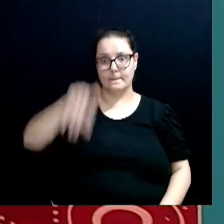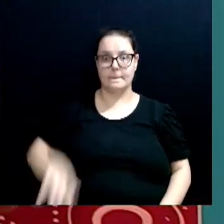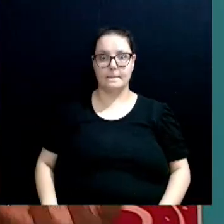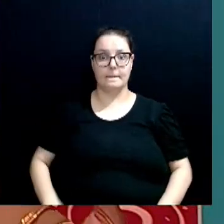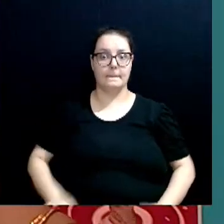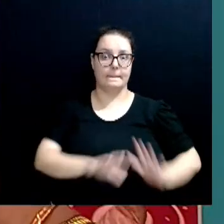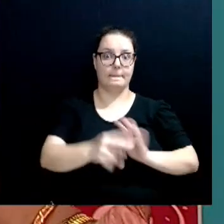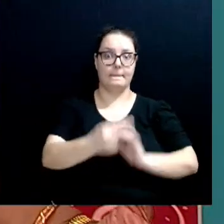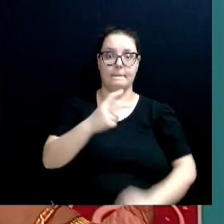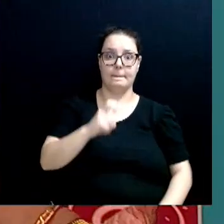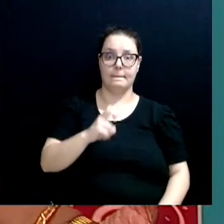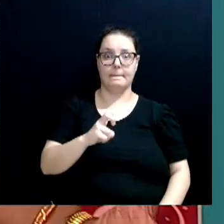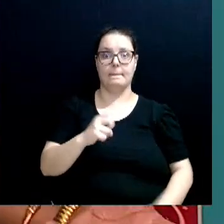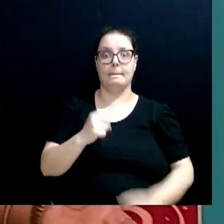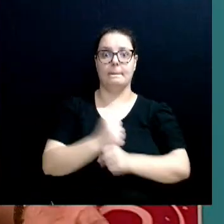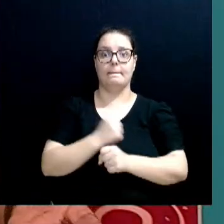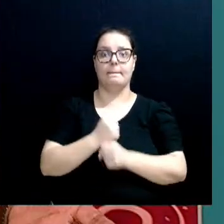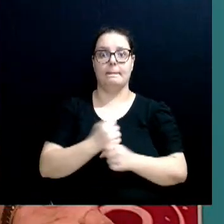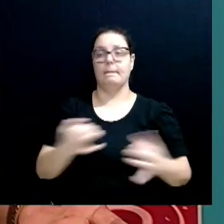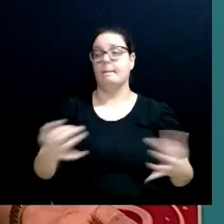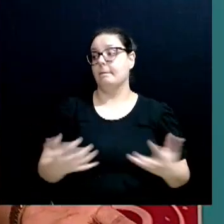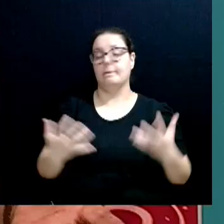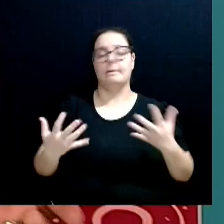numa efervescência em 2014.